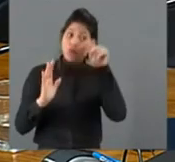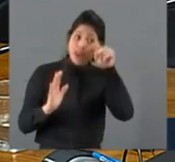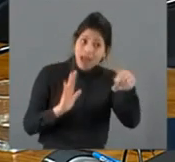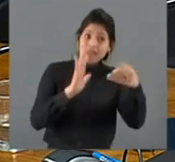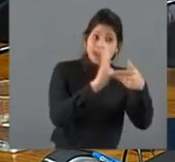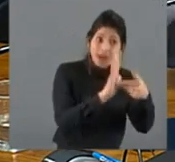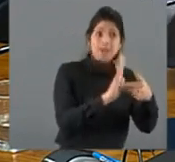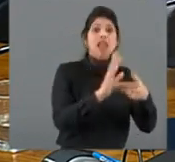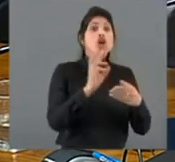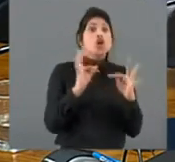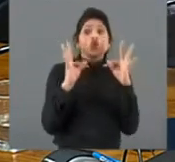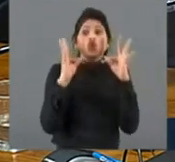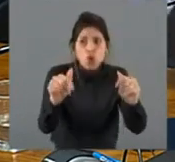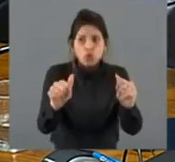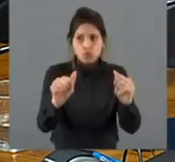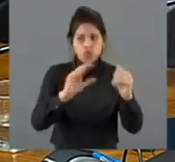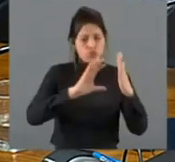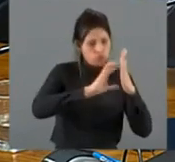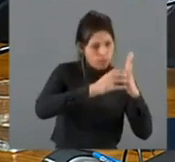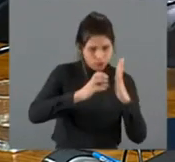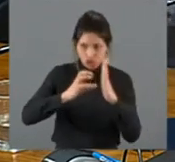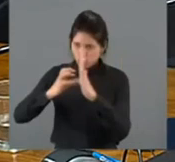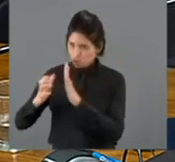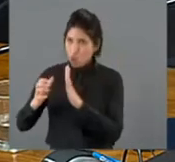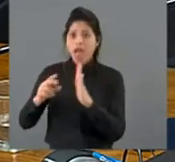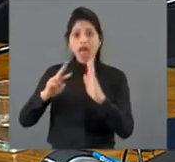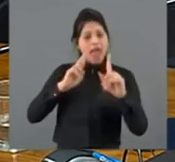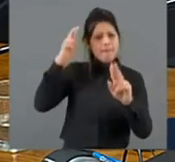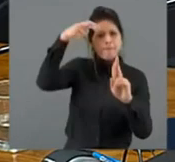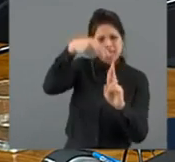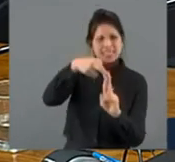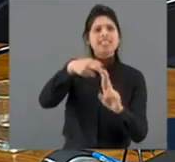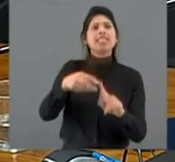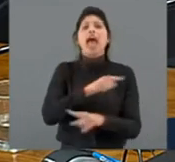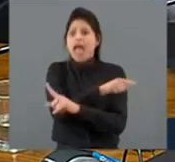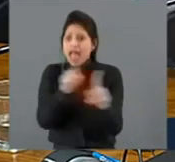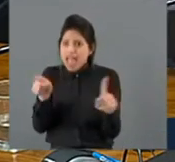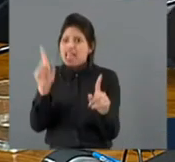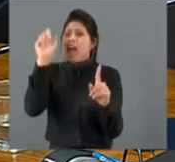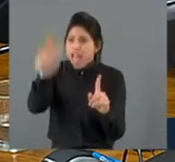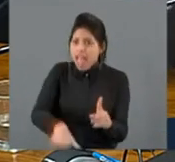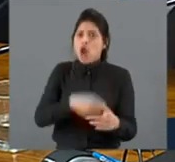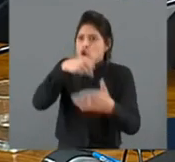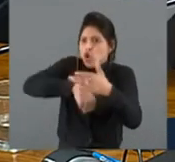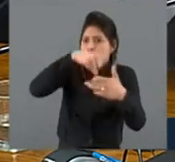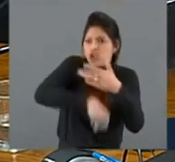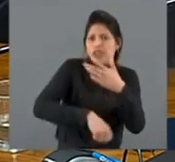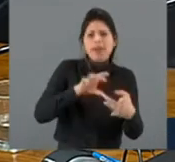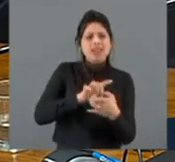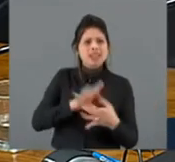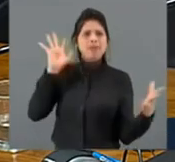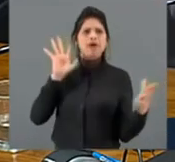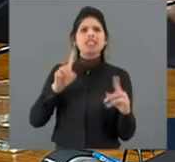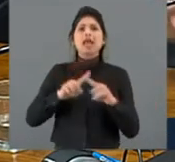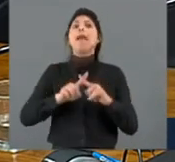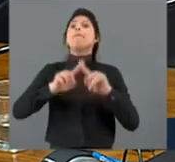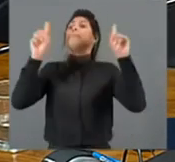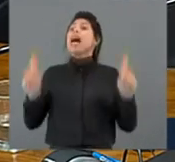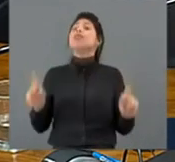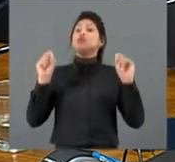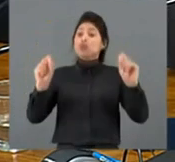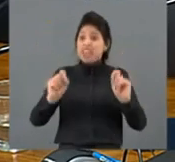Câmara estão representados todos os partidos políticos, todo o espectro ideológico. São eles que defendem a democracia. E mais do que